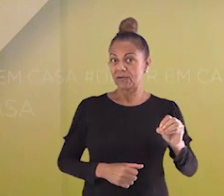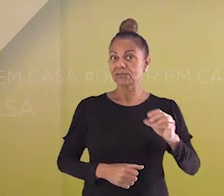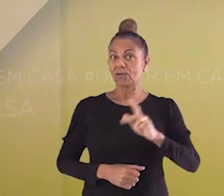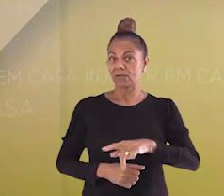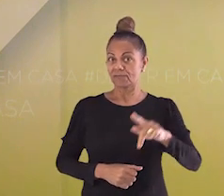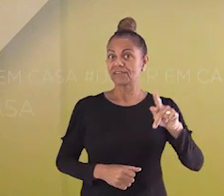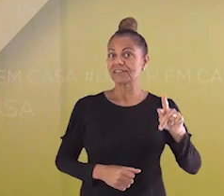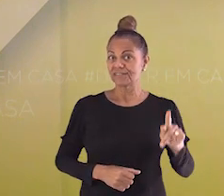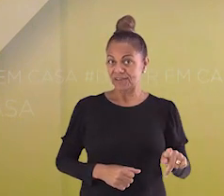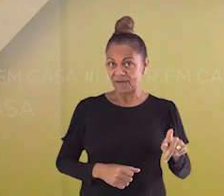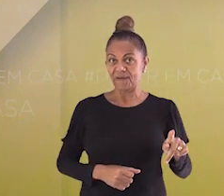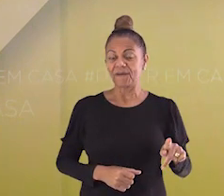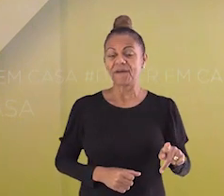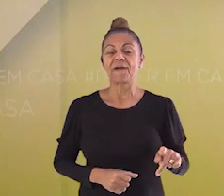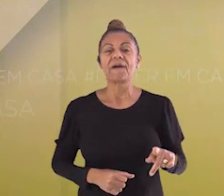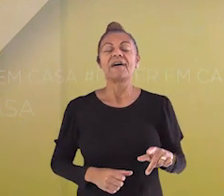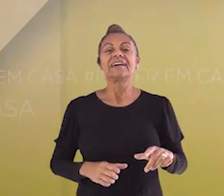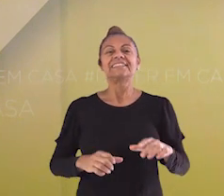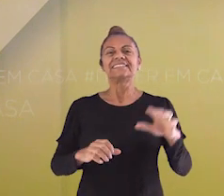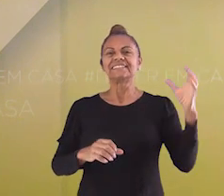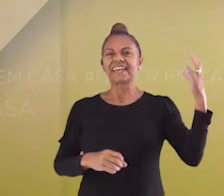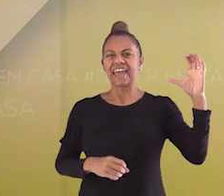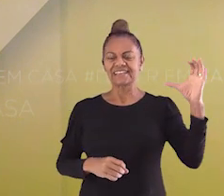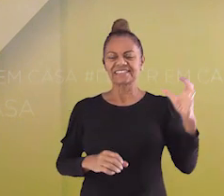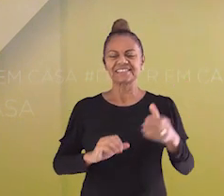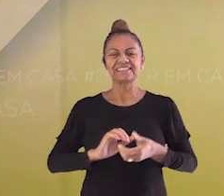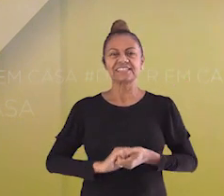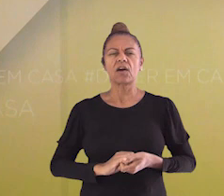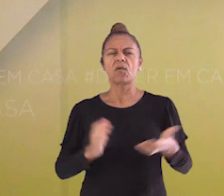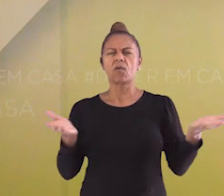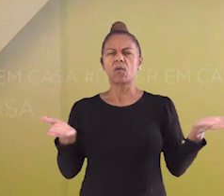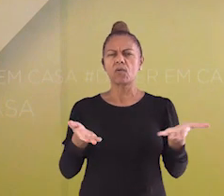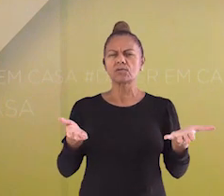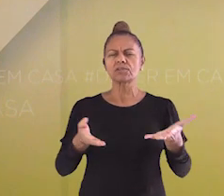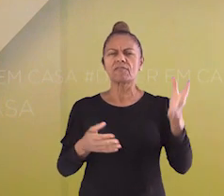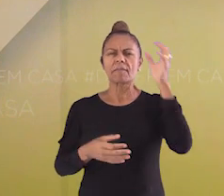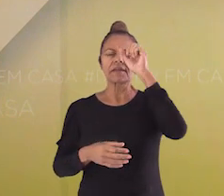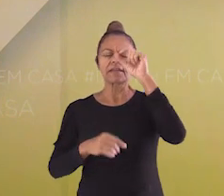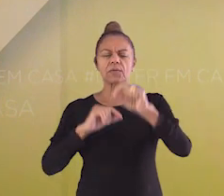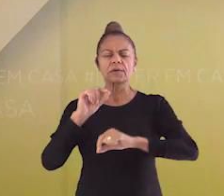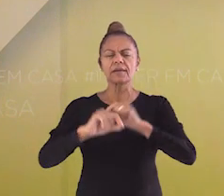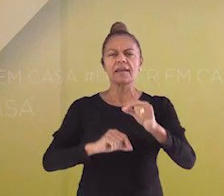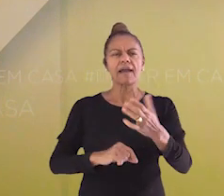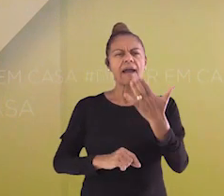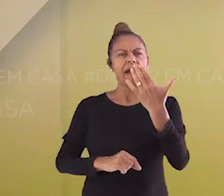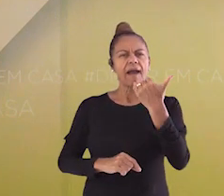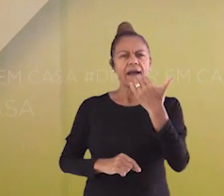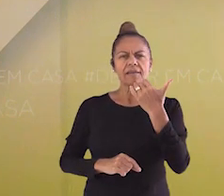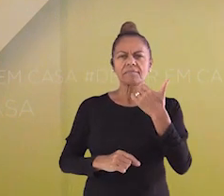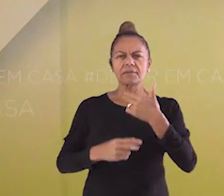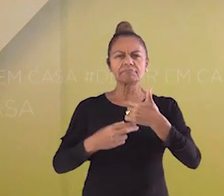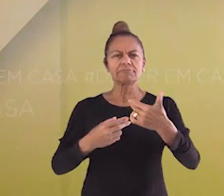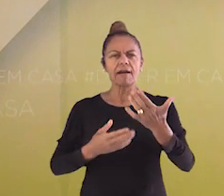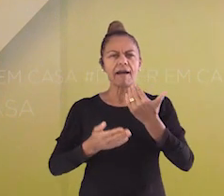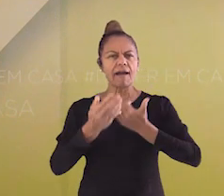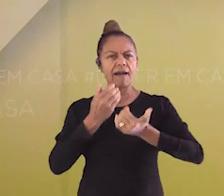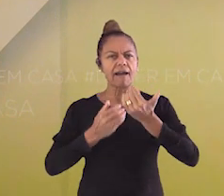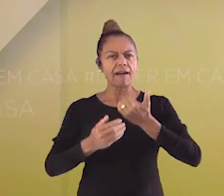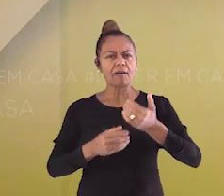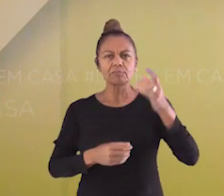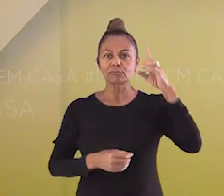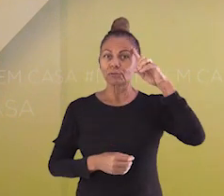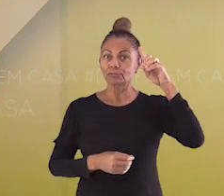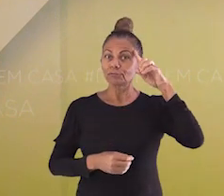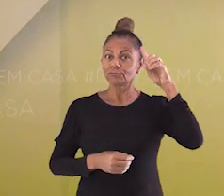sobre alimentação. A gente vai entender como alimentos que a gente consome todos os dias contribuem para a nossa saúde e,